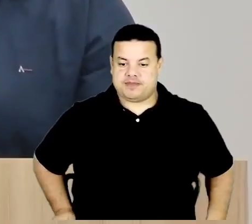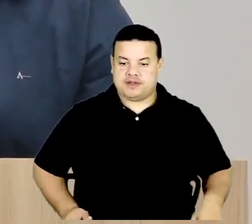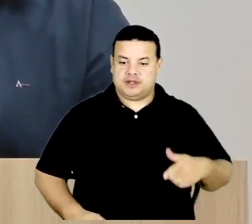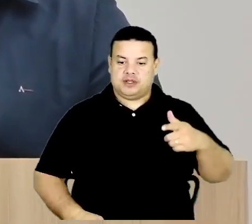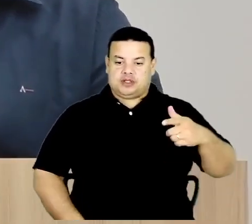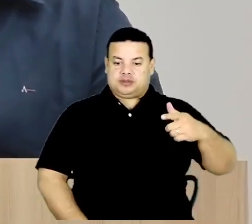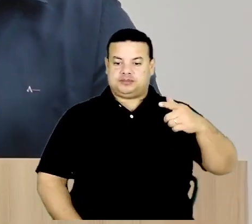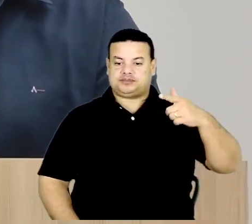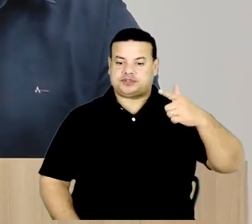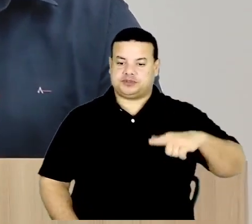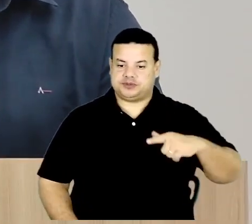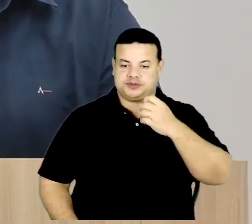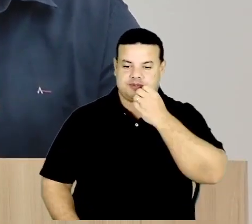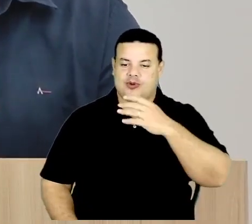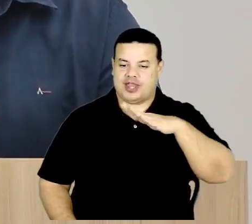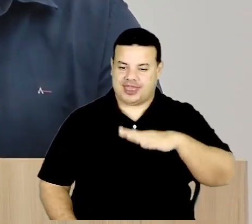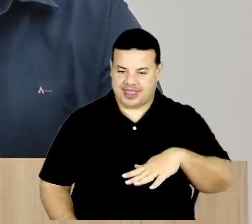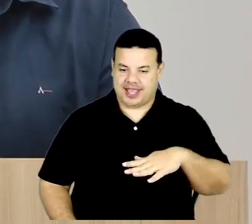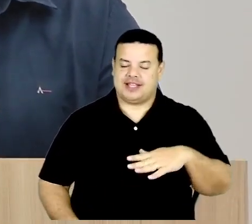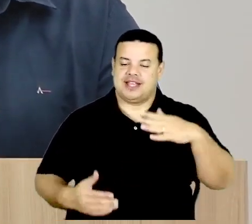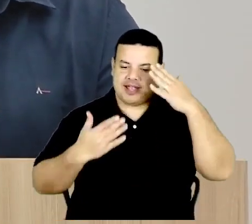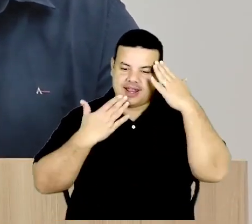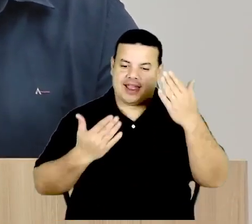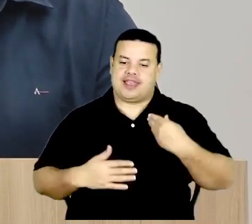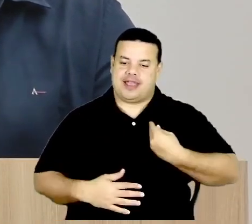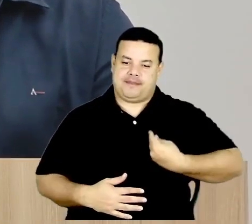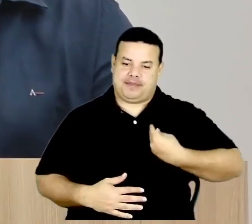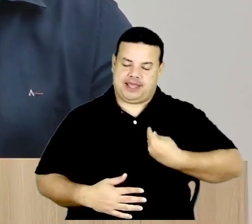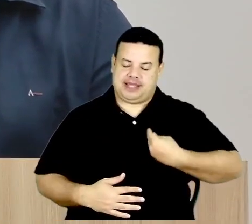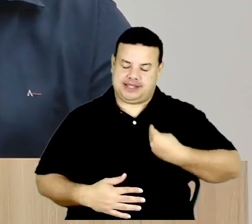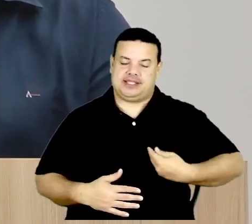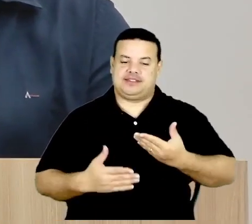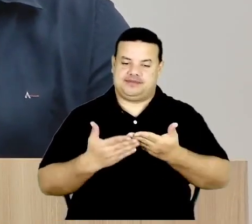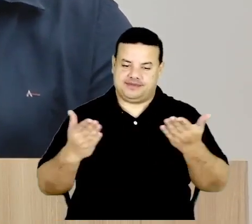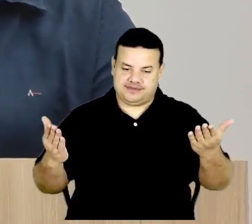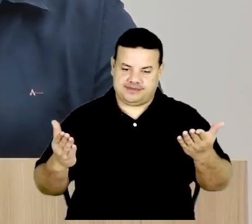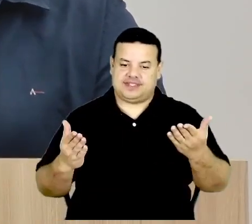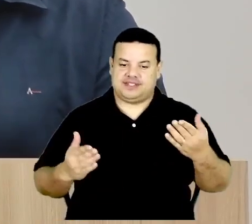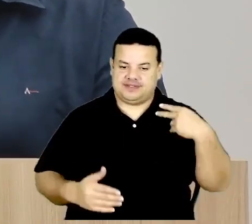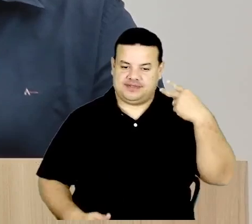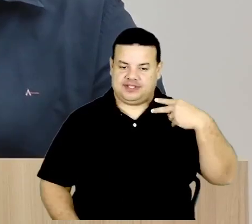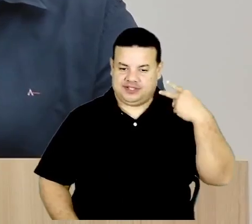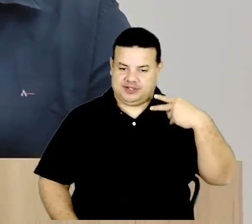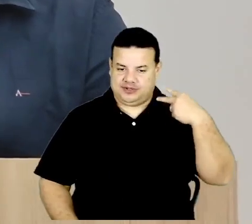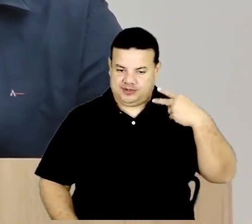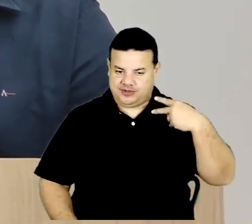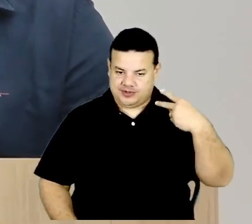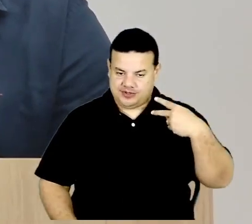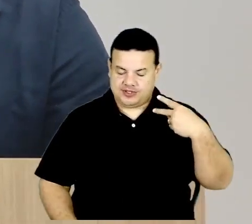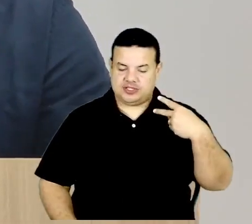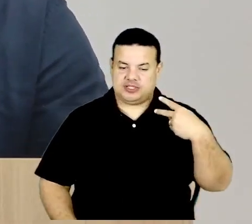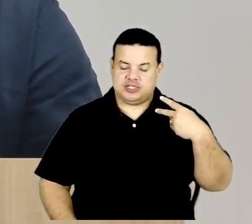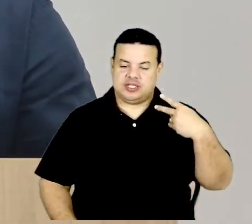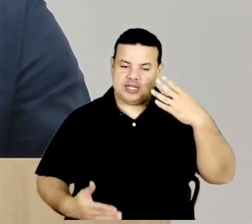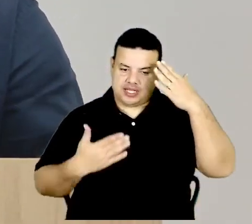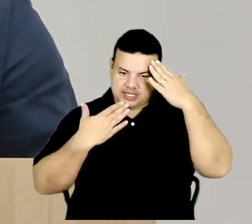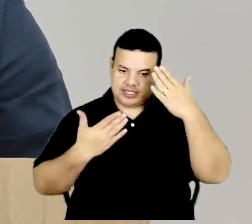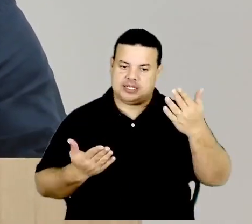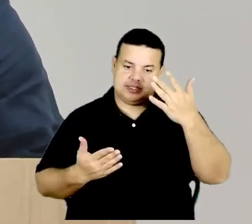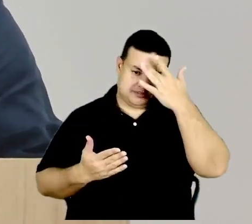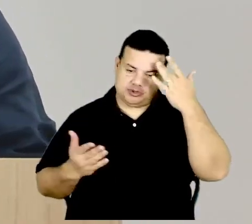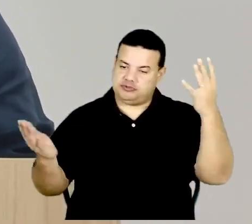Boa tarde agradecer a presença dos Senhores e das senhoras vocês que nos acompanham pelas redes sociais de modo